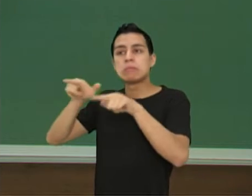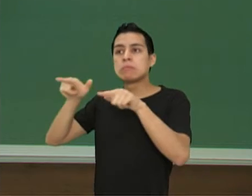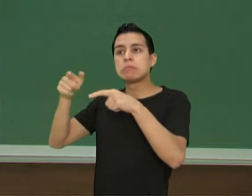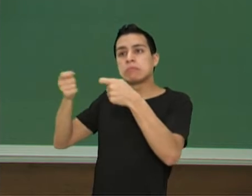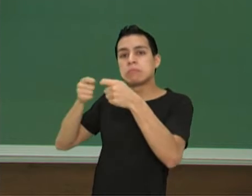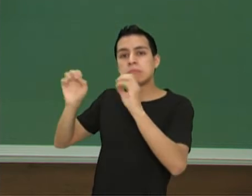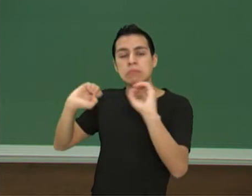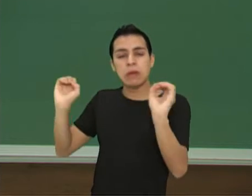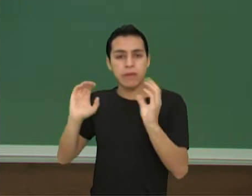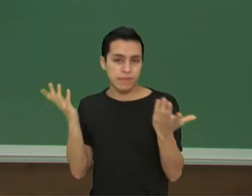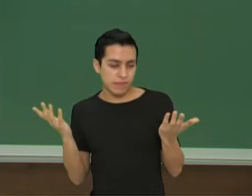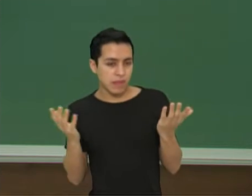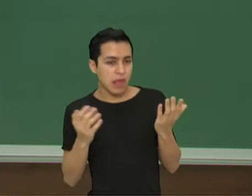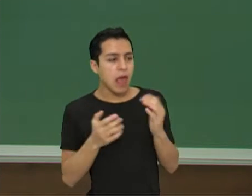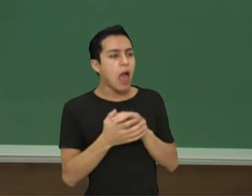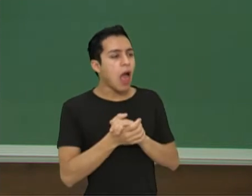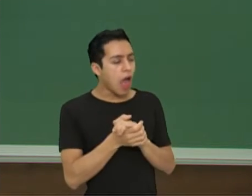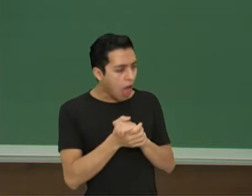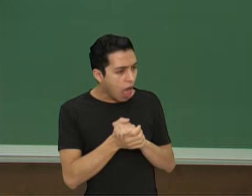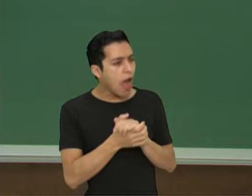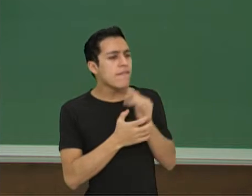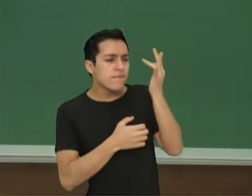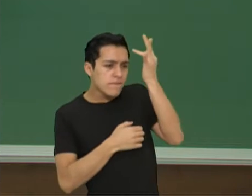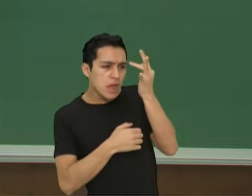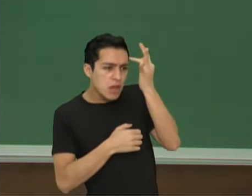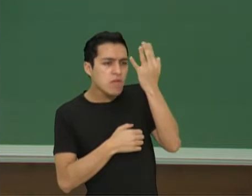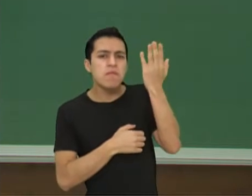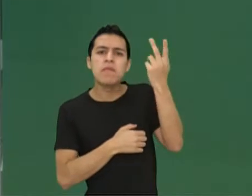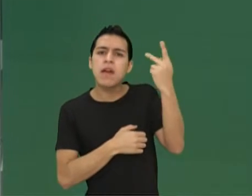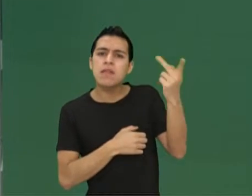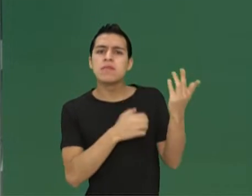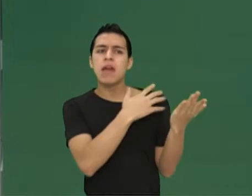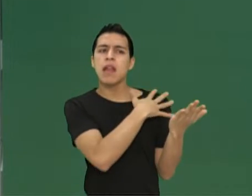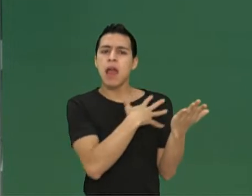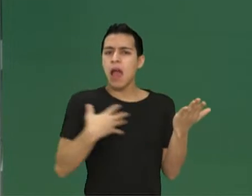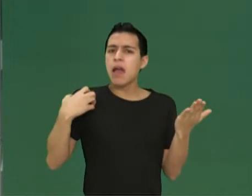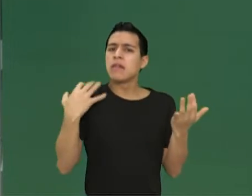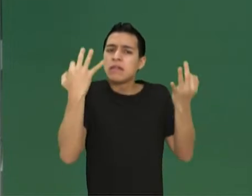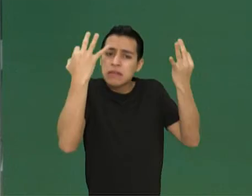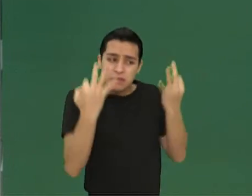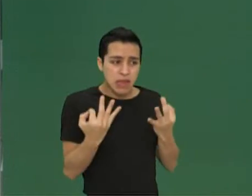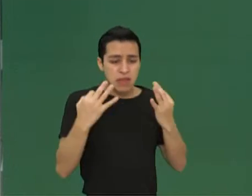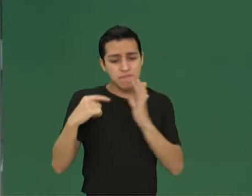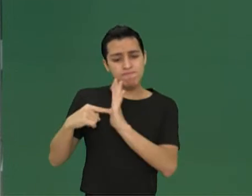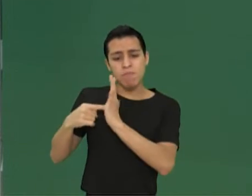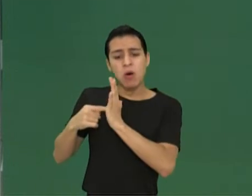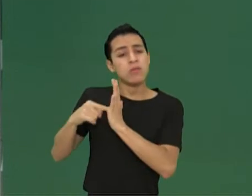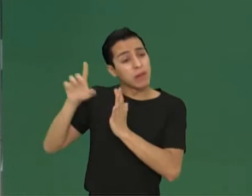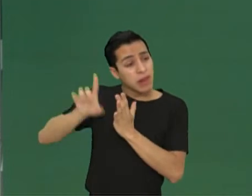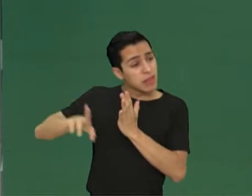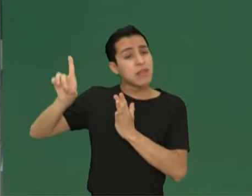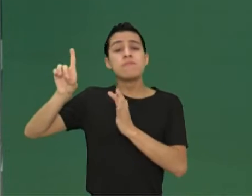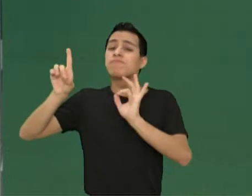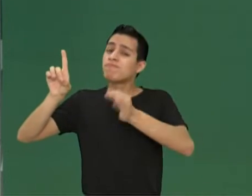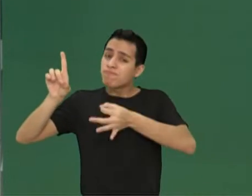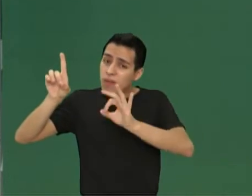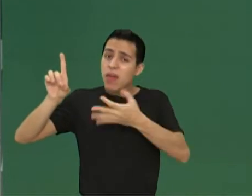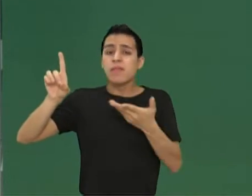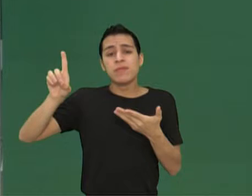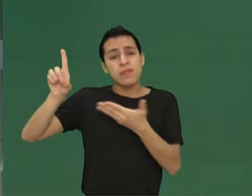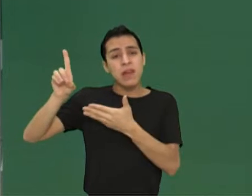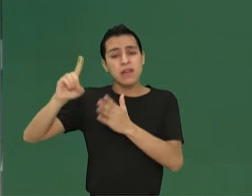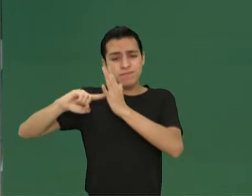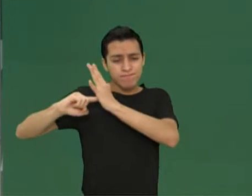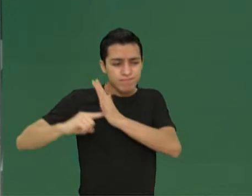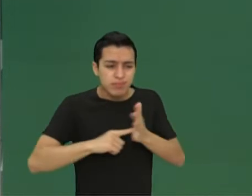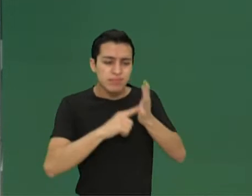de Aquino vai olhar para essa teoria do Aristóteles e vai dizer, é isso mesmo, E, inclusive, esse motor é o quê? É Deus, Então, para o Tomás